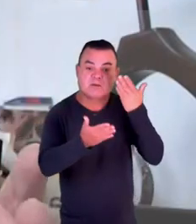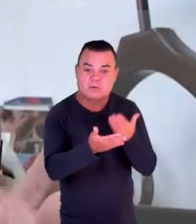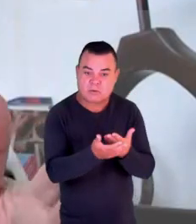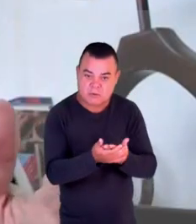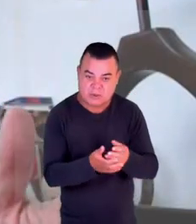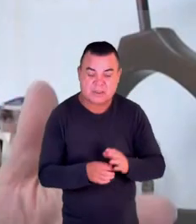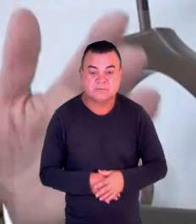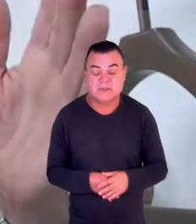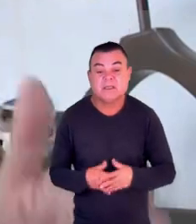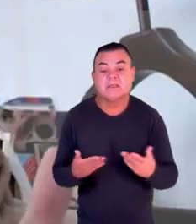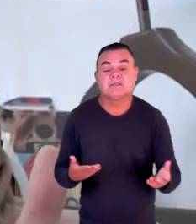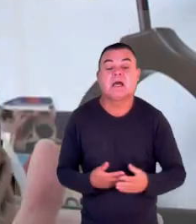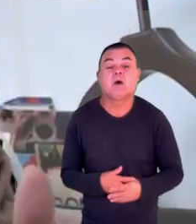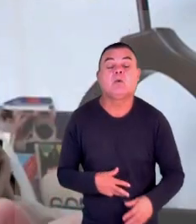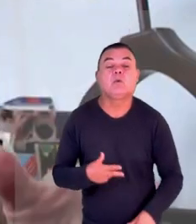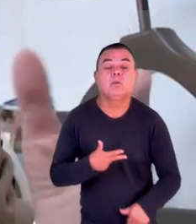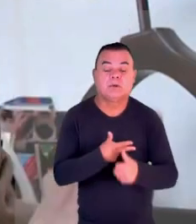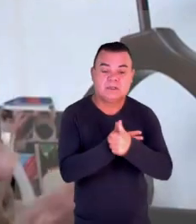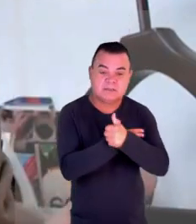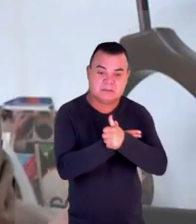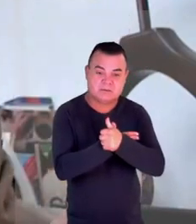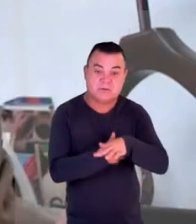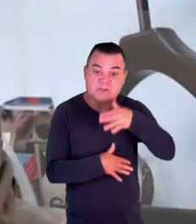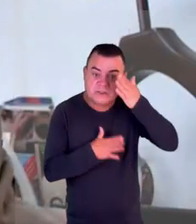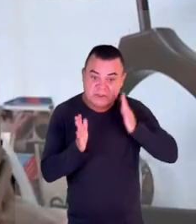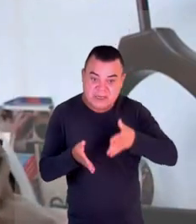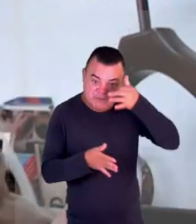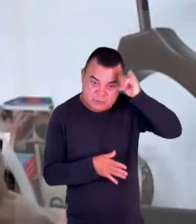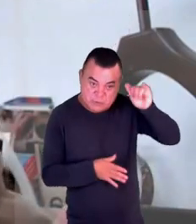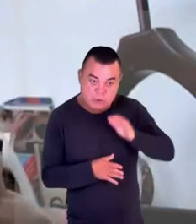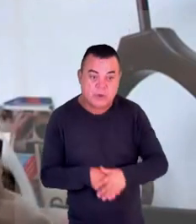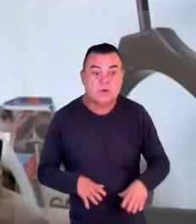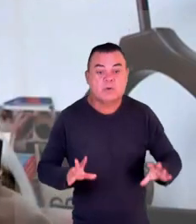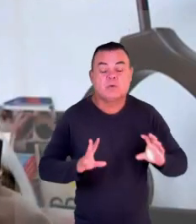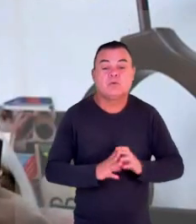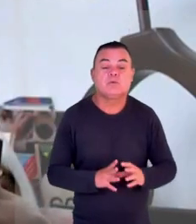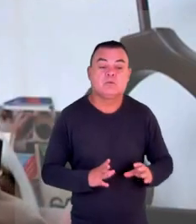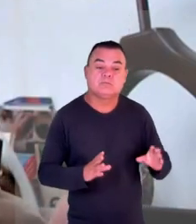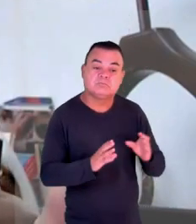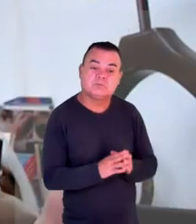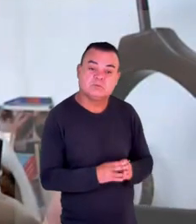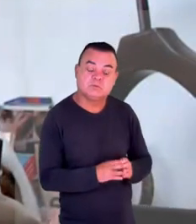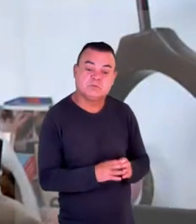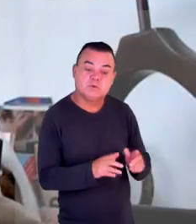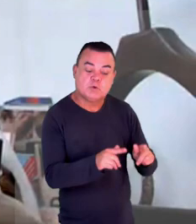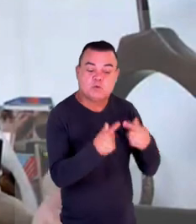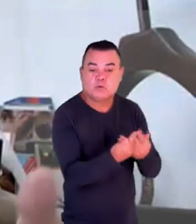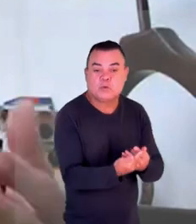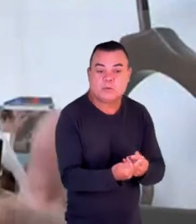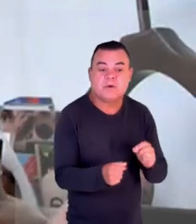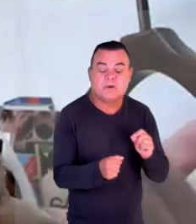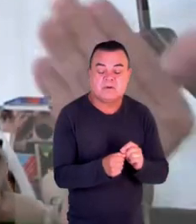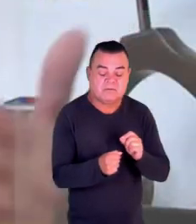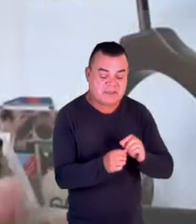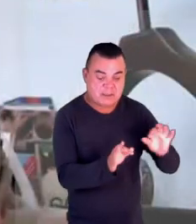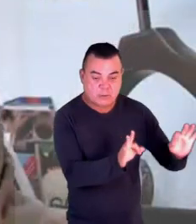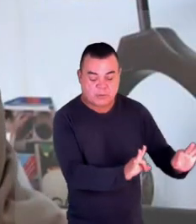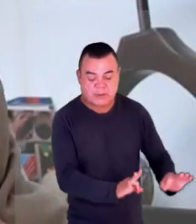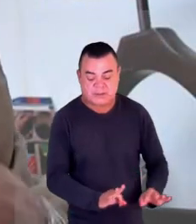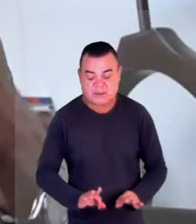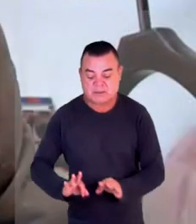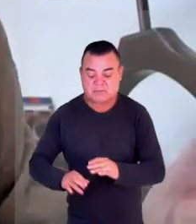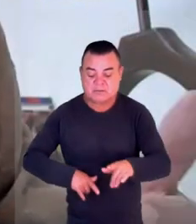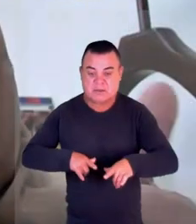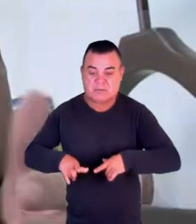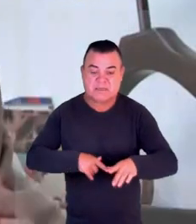poder executivo a previsão com um comitê que faz o acompanhamento do dos trabalhos a serem desenvolvidos e do qual